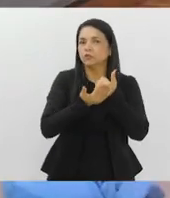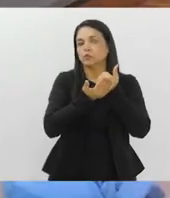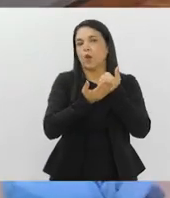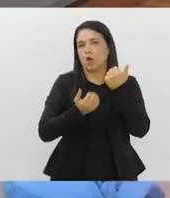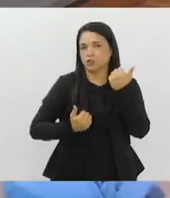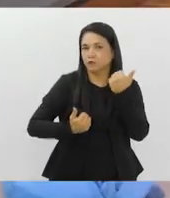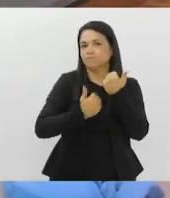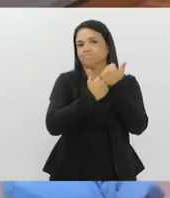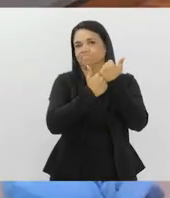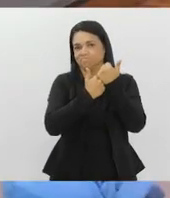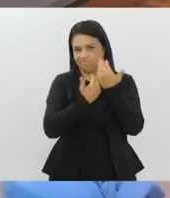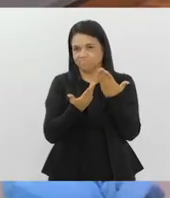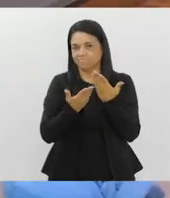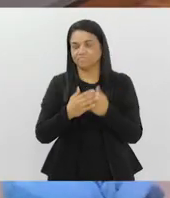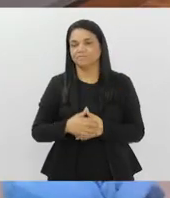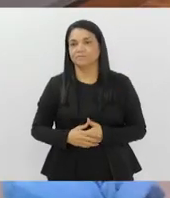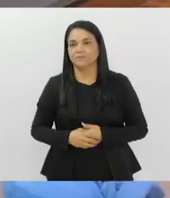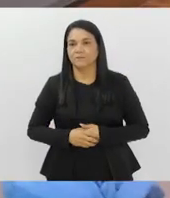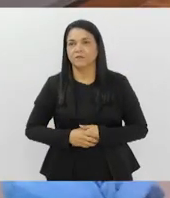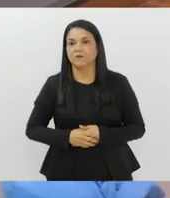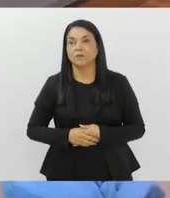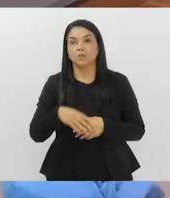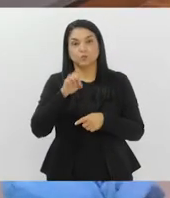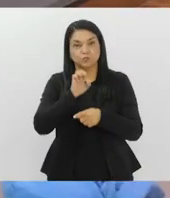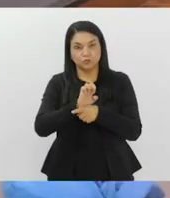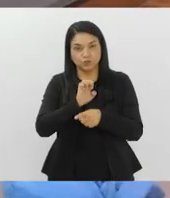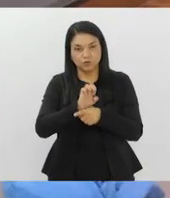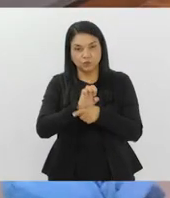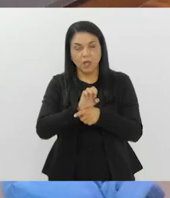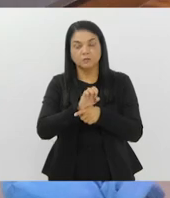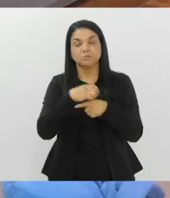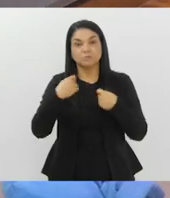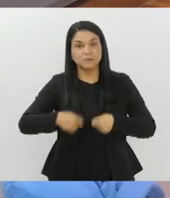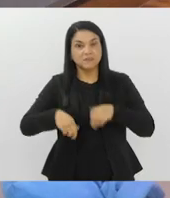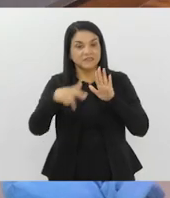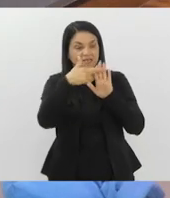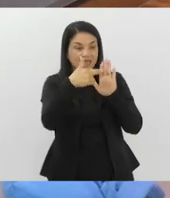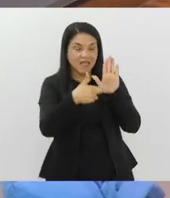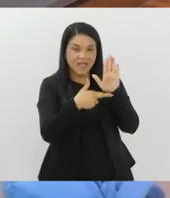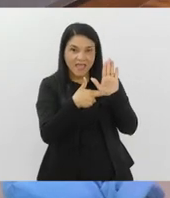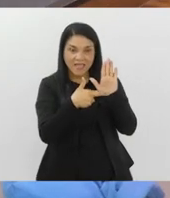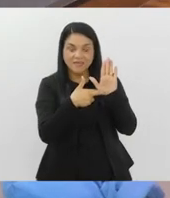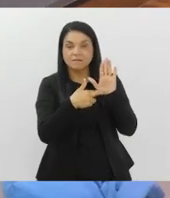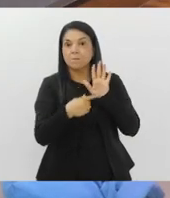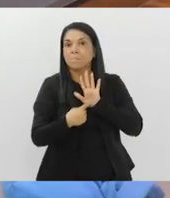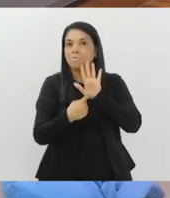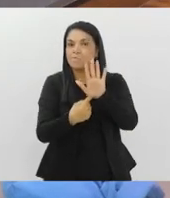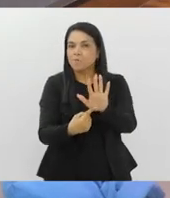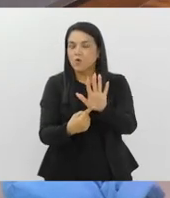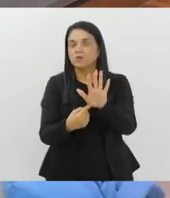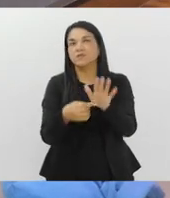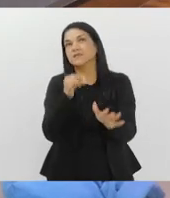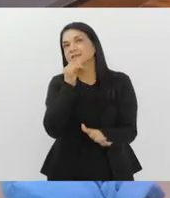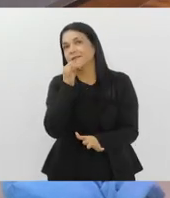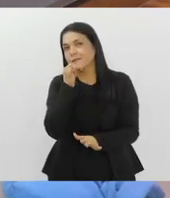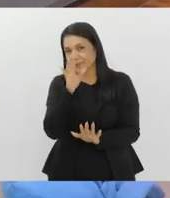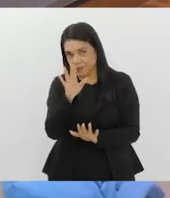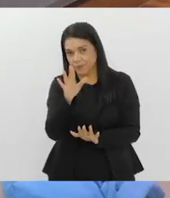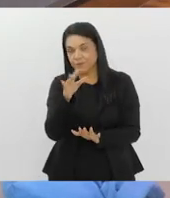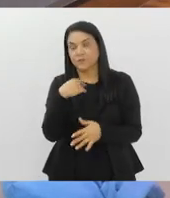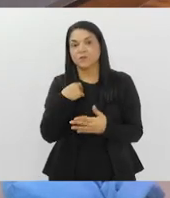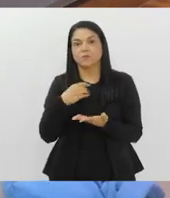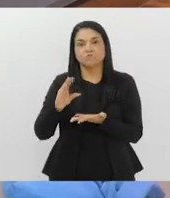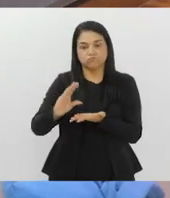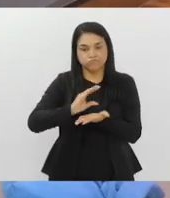vezes. O Estado ele precisa ter um regramento que determine que o benefício, por exemplo, que o benefício